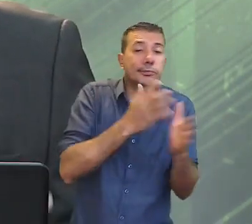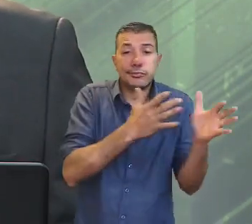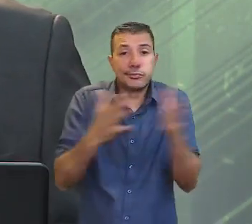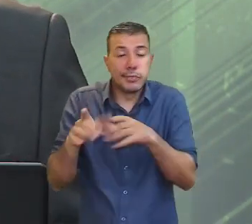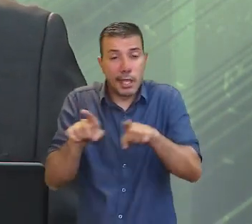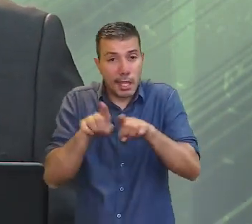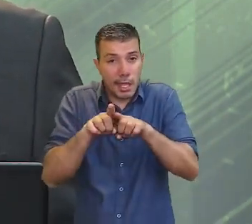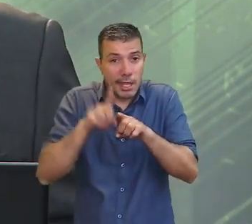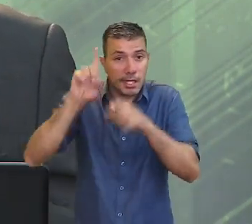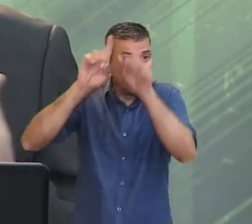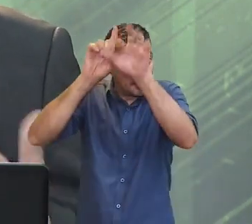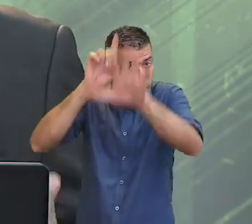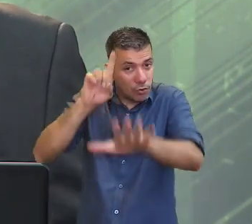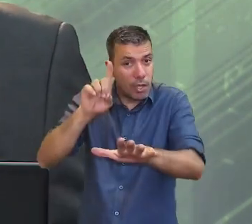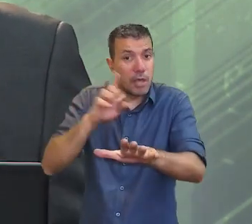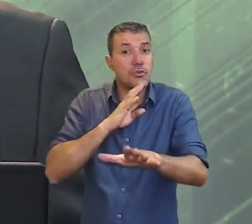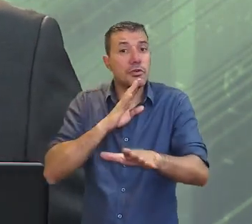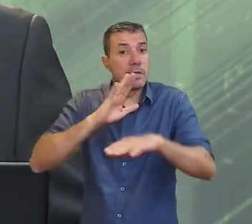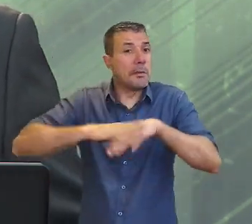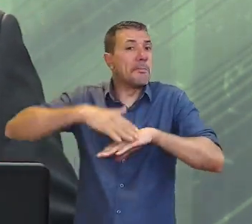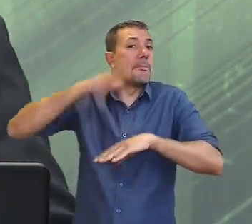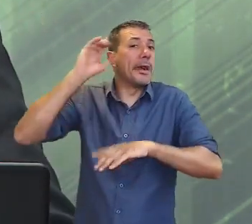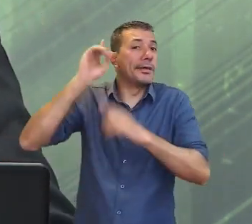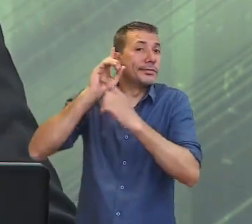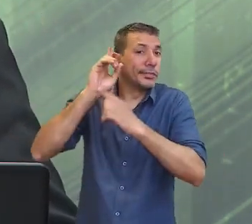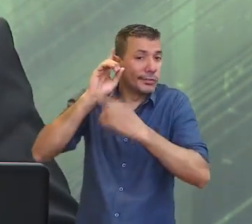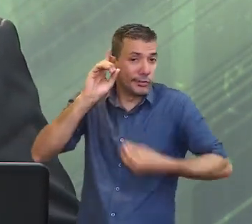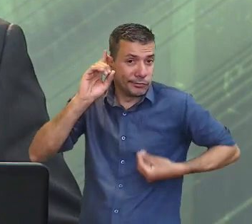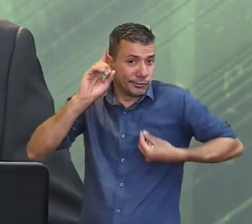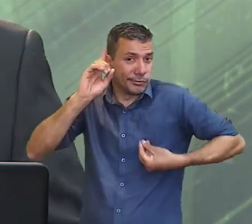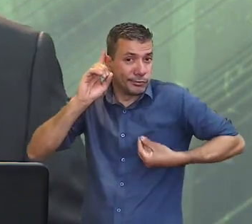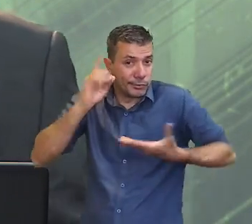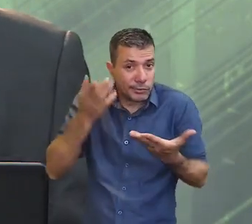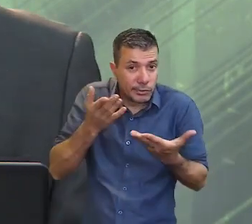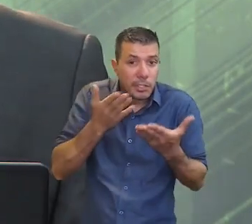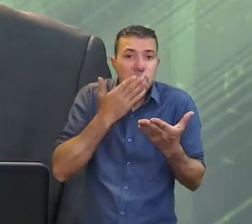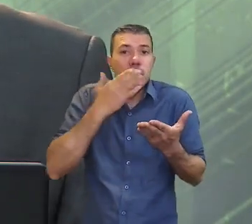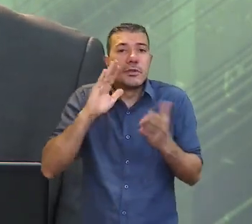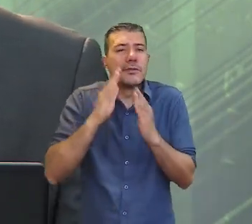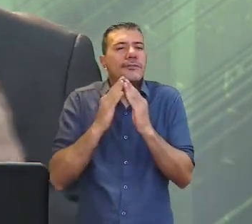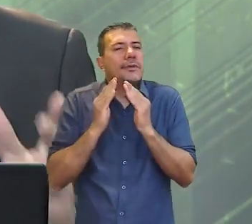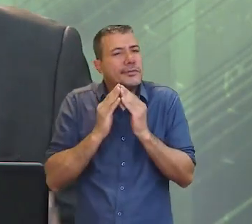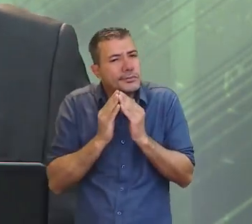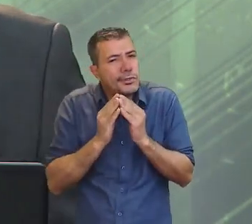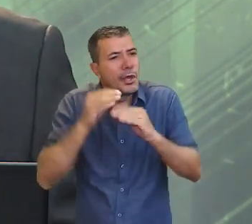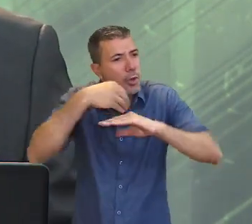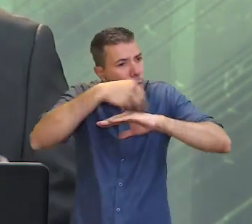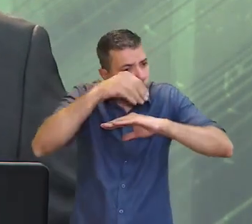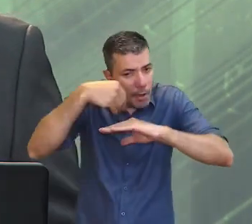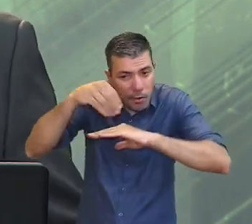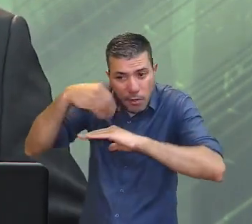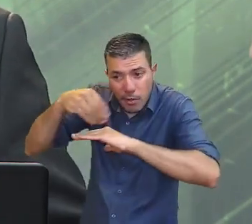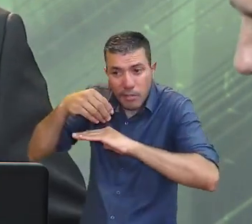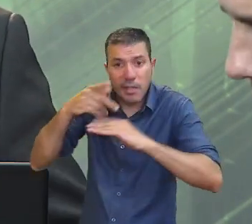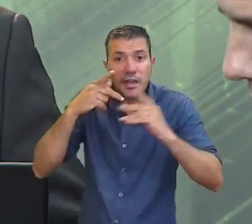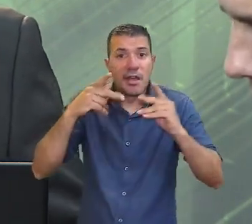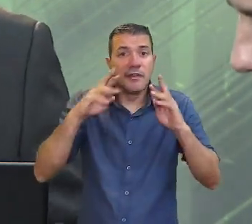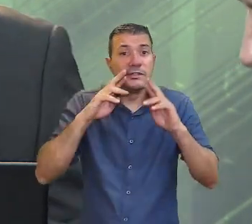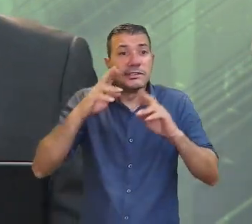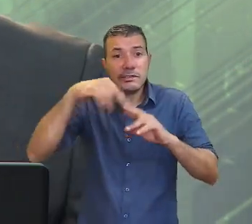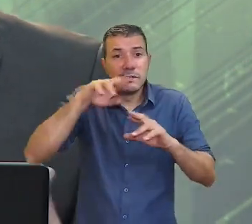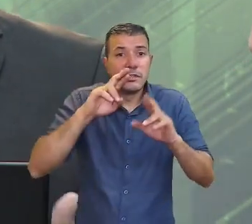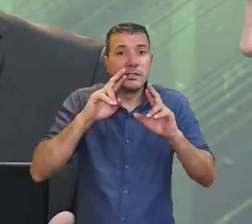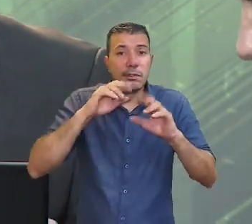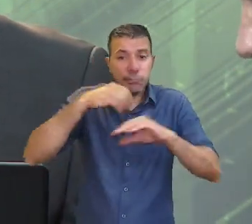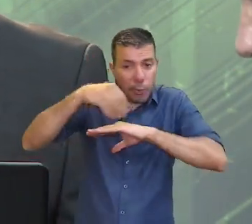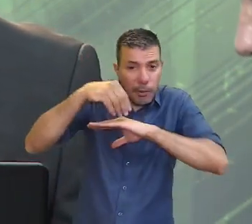está sendo abençoado, podendo conhecer um pouco mais da vontade de Deus para a sua vida. E quero te pedir um favor, vamos compartilhar. Viralizar esperança,